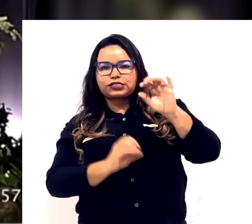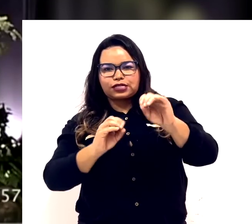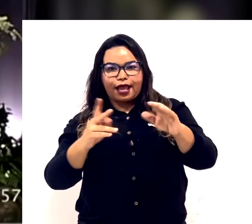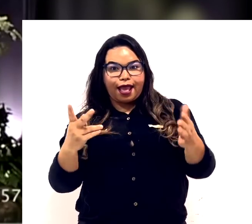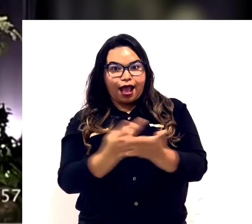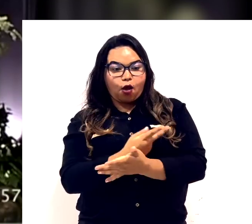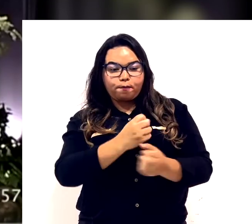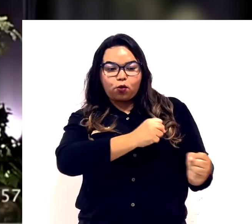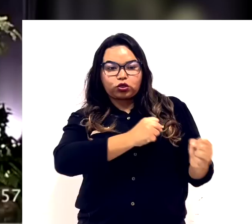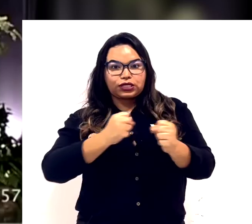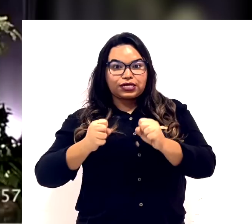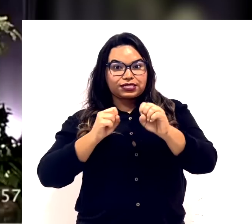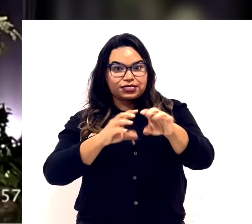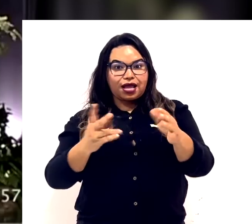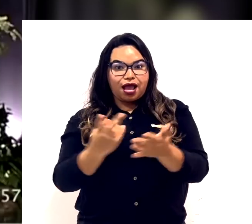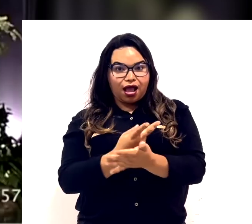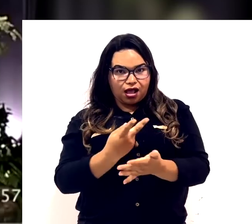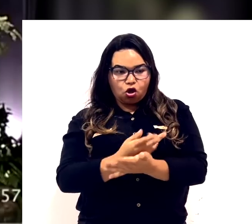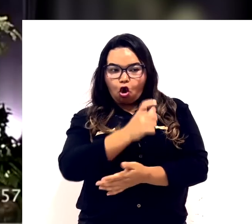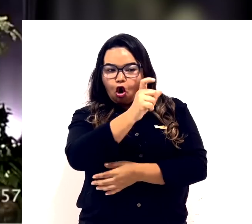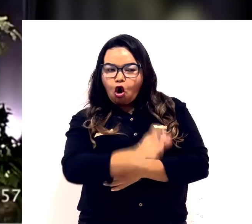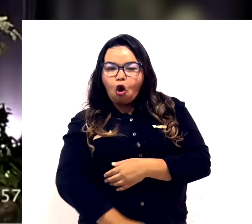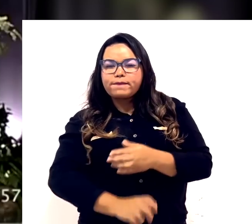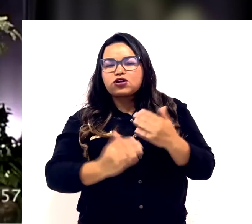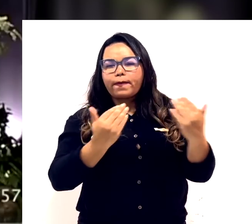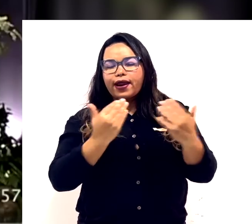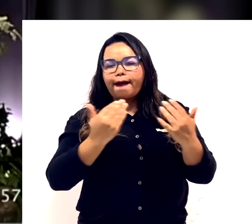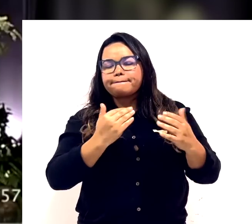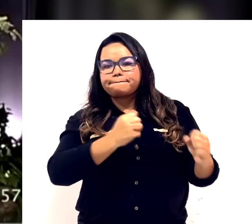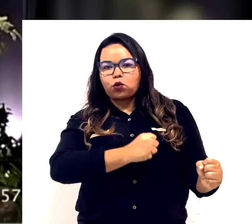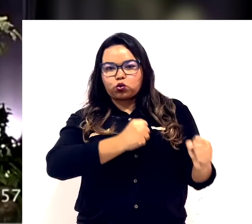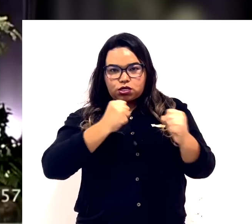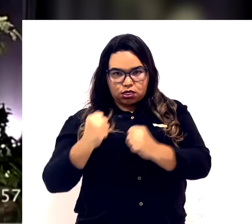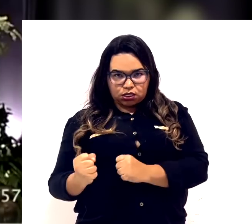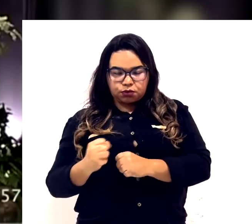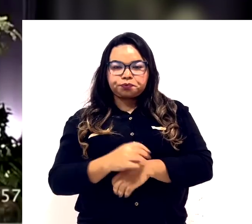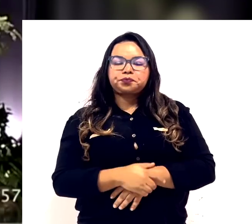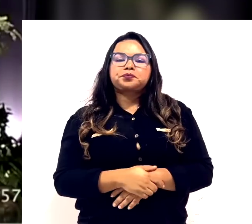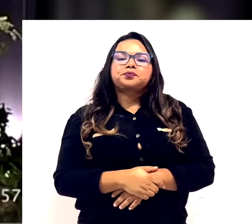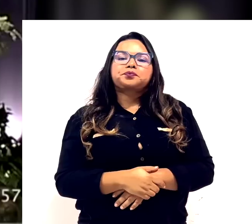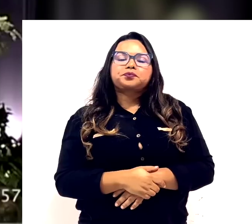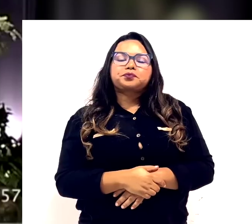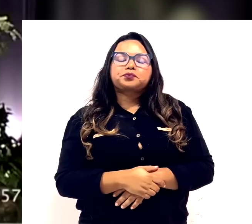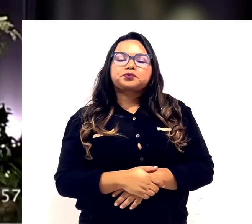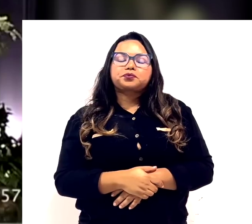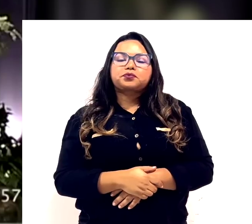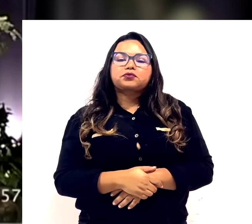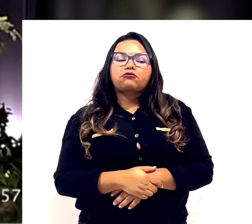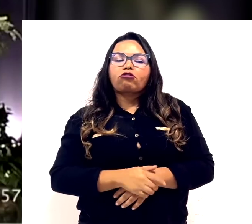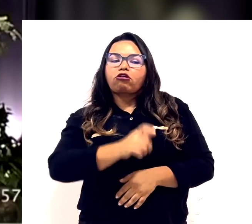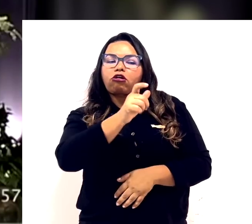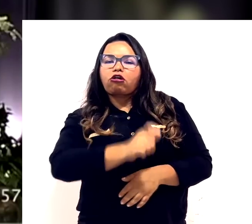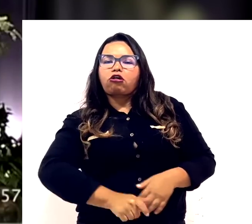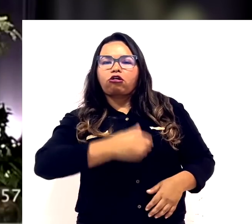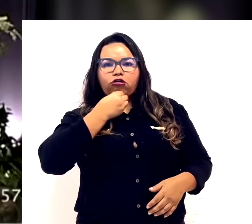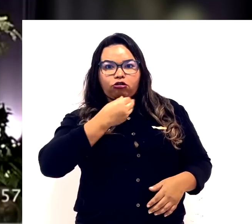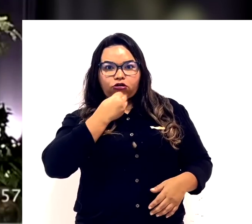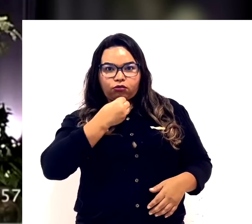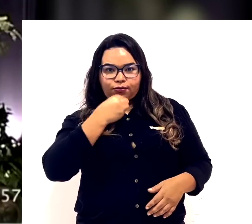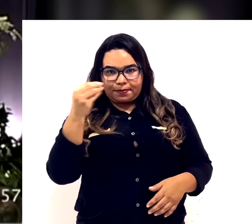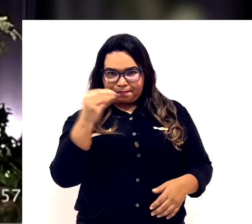então este homem do pecado será revelado. Então este homem do pecado tem estado conosco por todo este